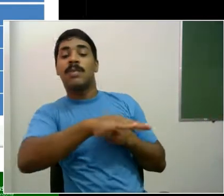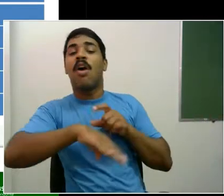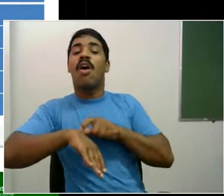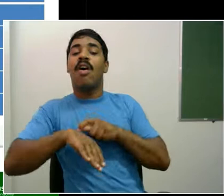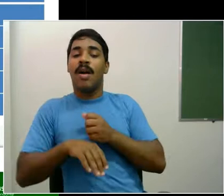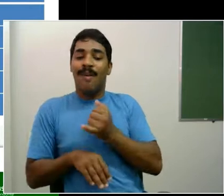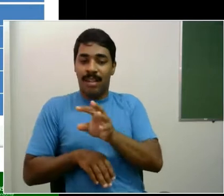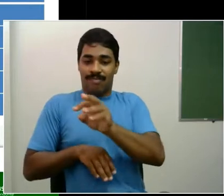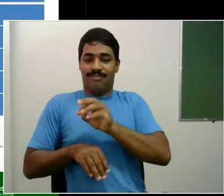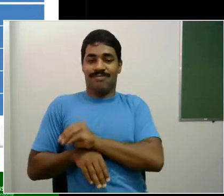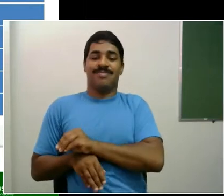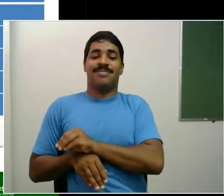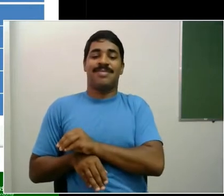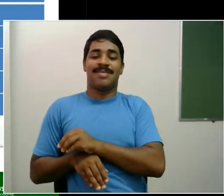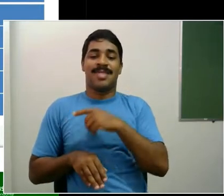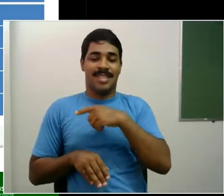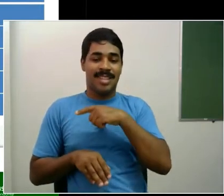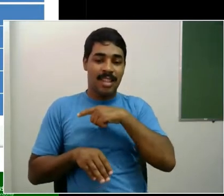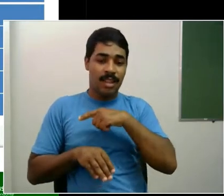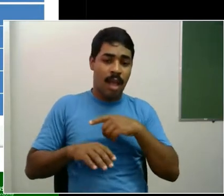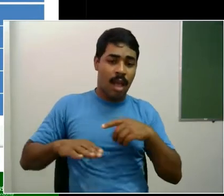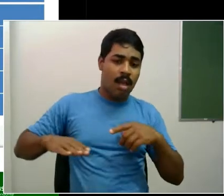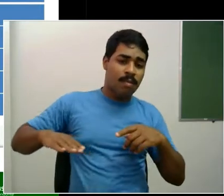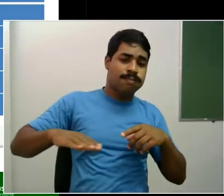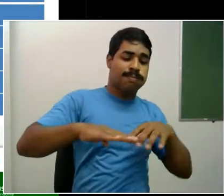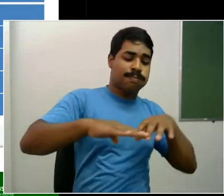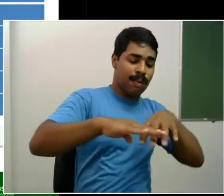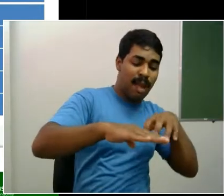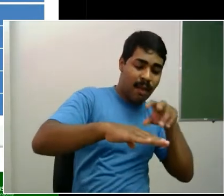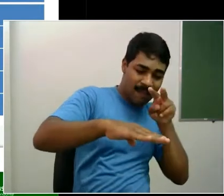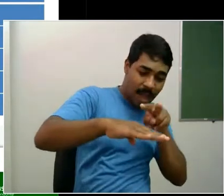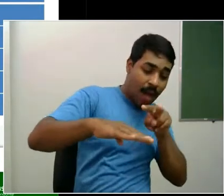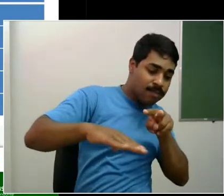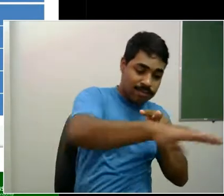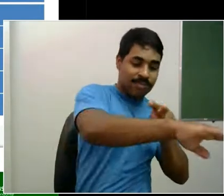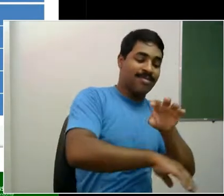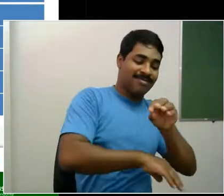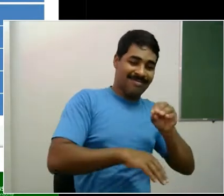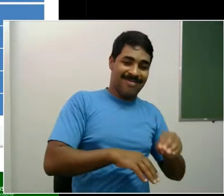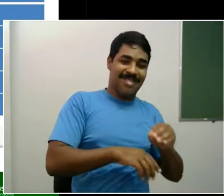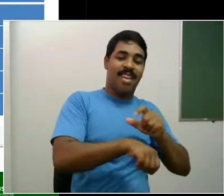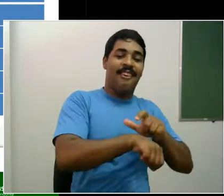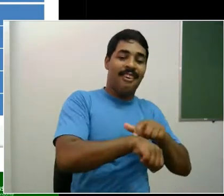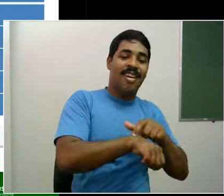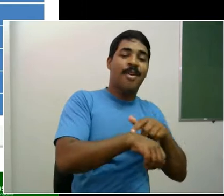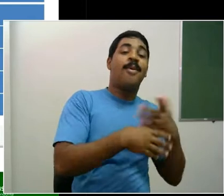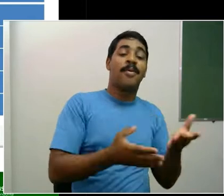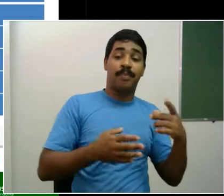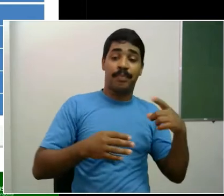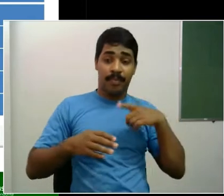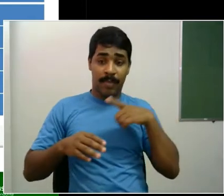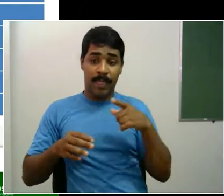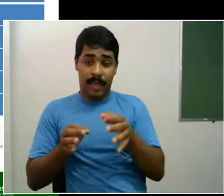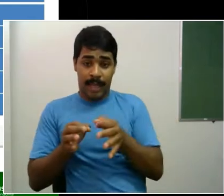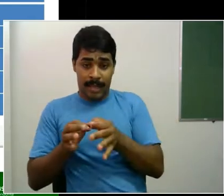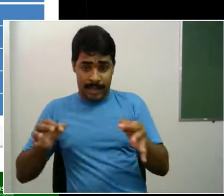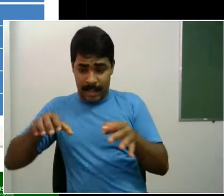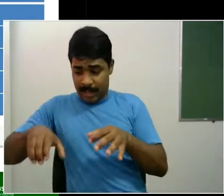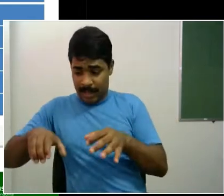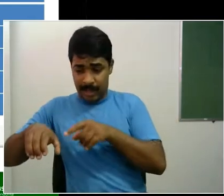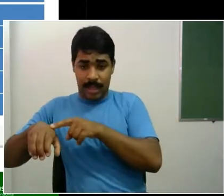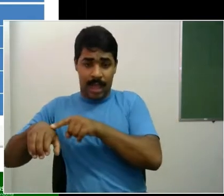passa um carro em treinamento. Então, ele diz assim, ó, a distância entre 2 postos consecutivos é 500 metros. Quer dizer o